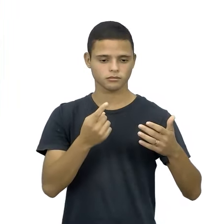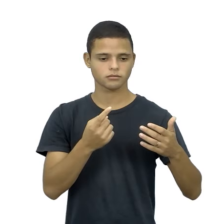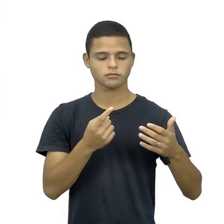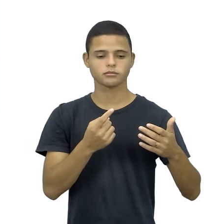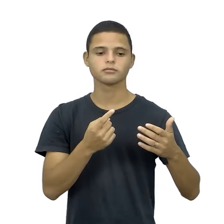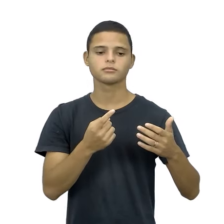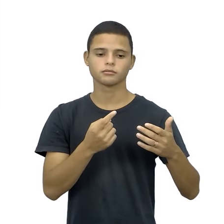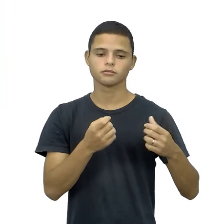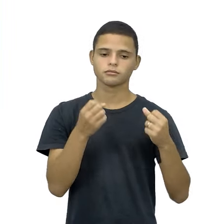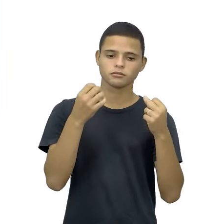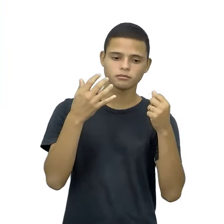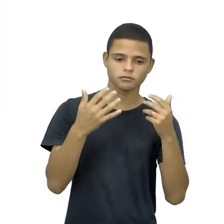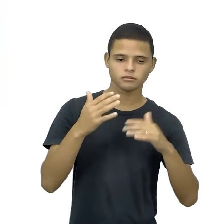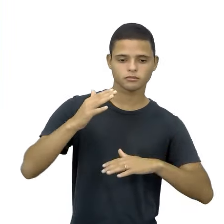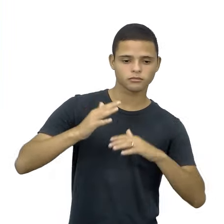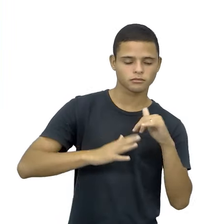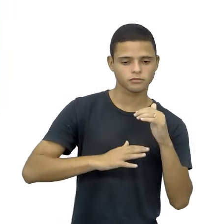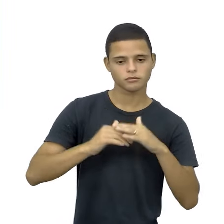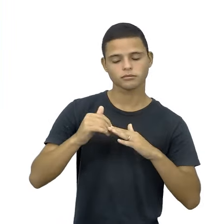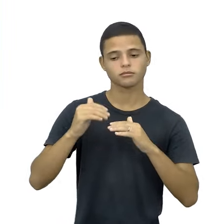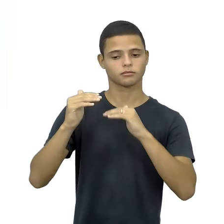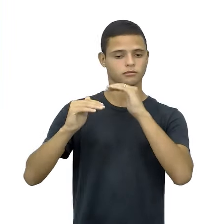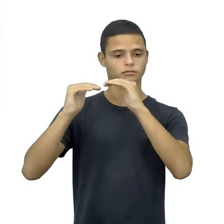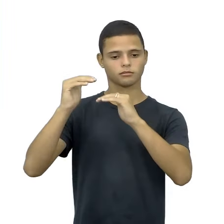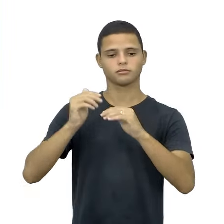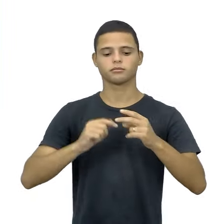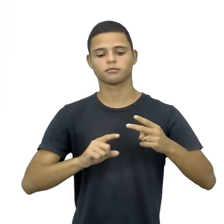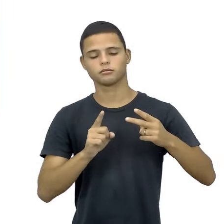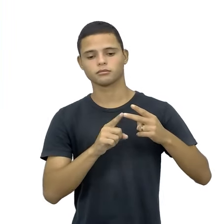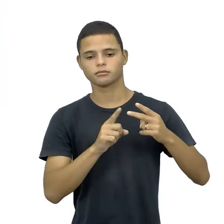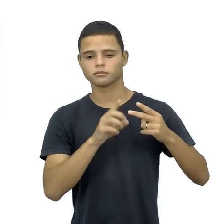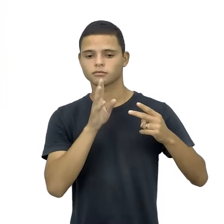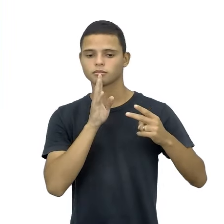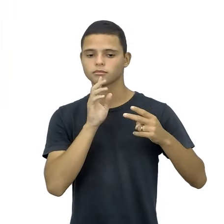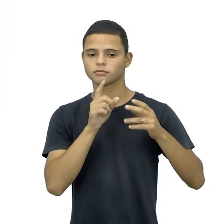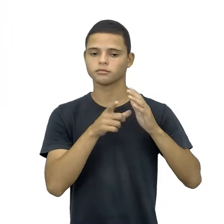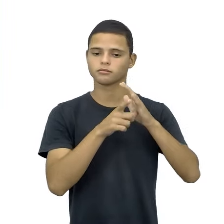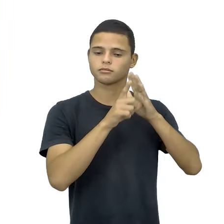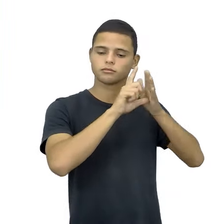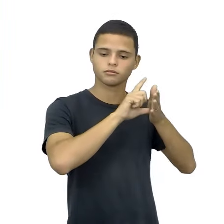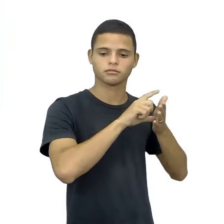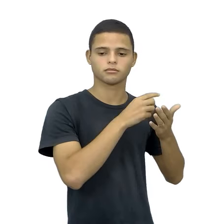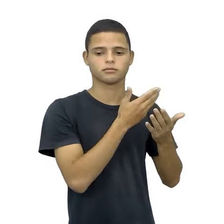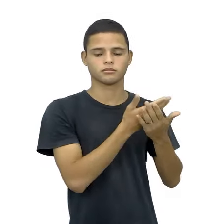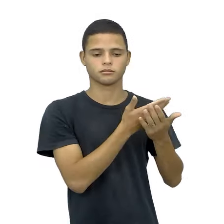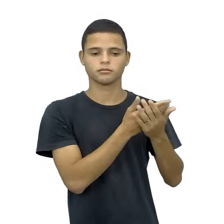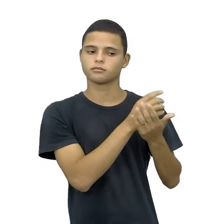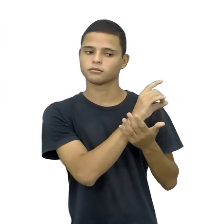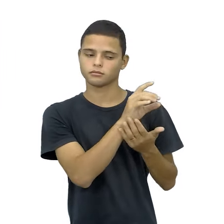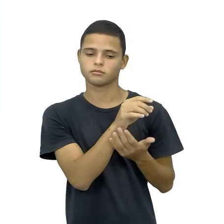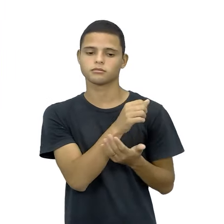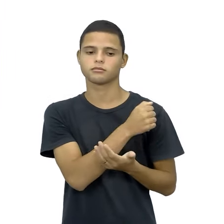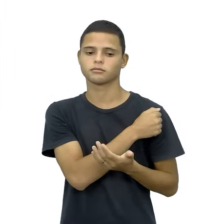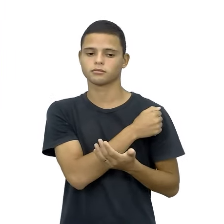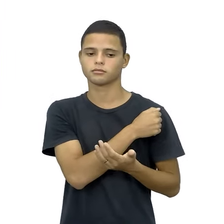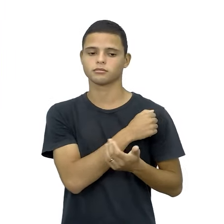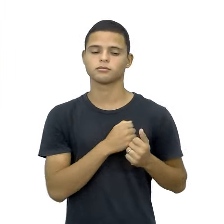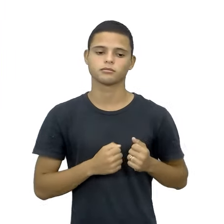as habilidades a serem desenvolvidas, os conhecimentos pré-existentes dos estudantes,